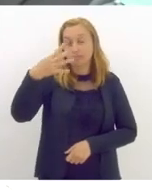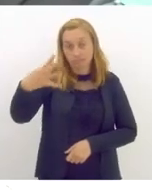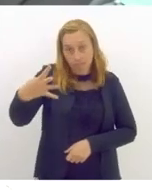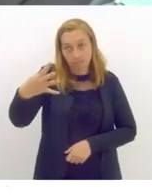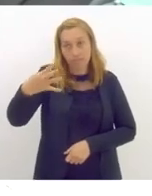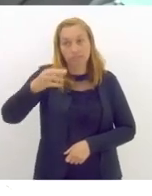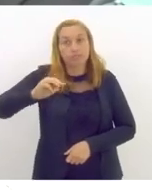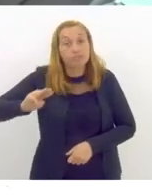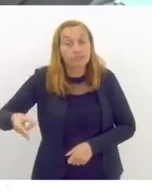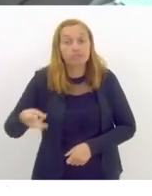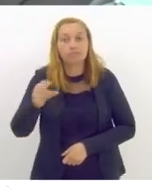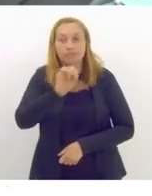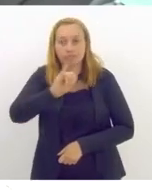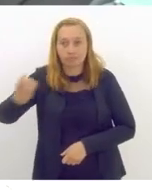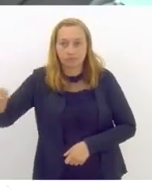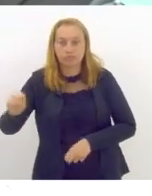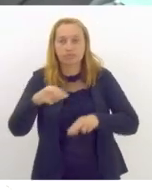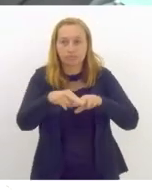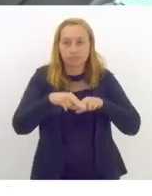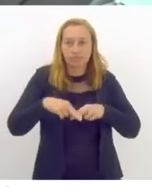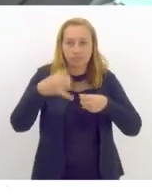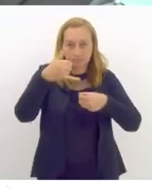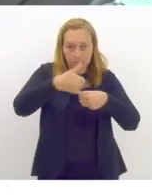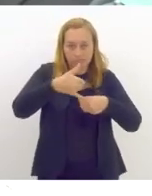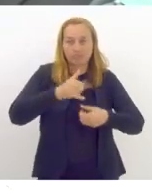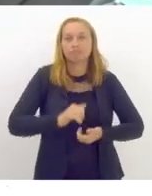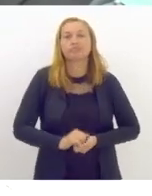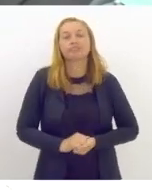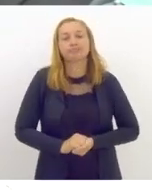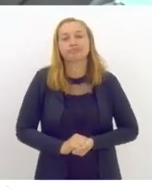milhões por conta dos combustíveis